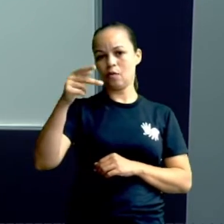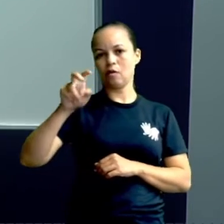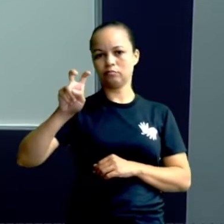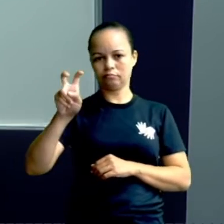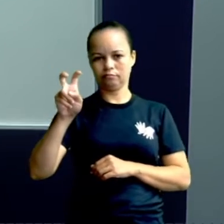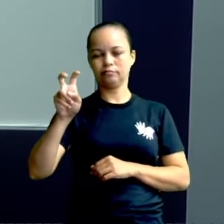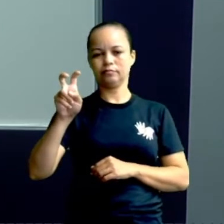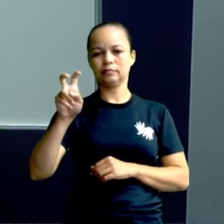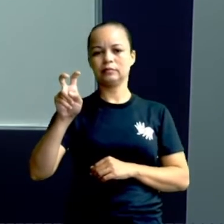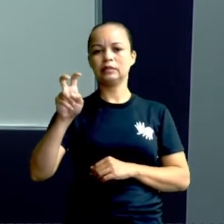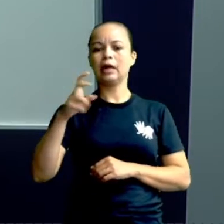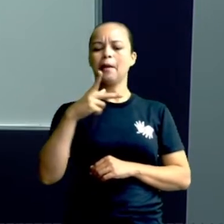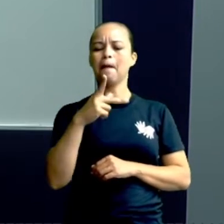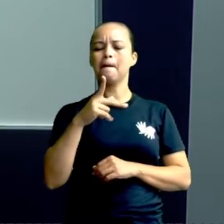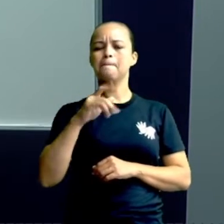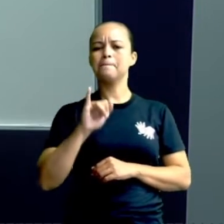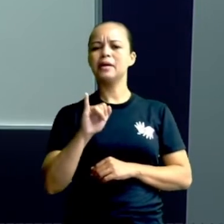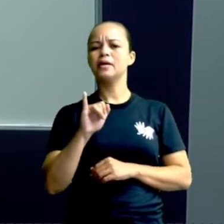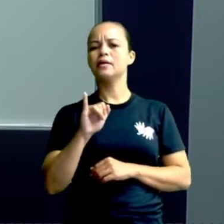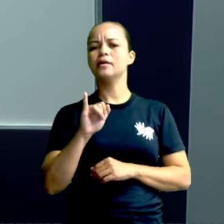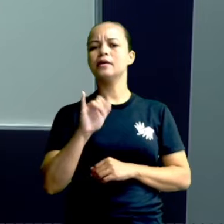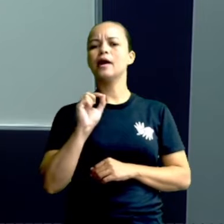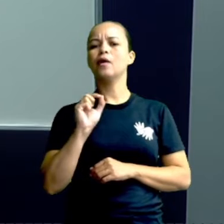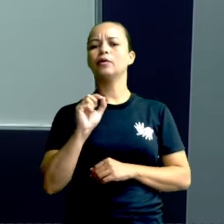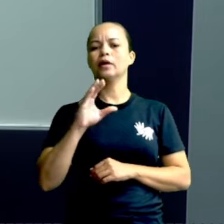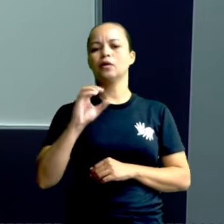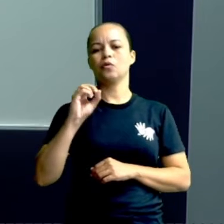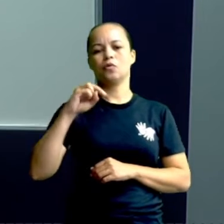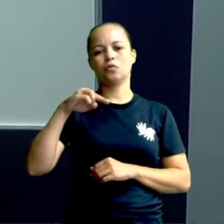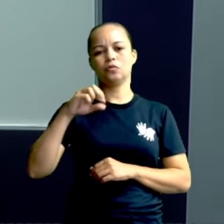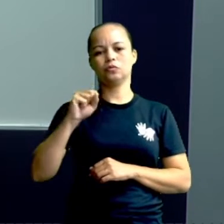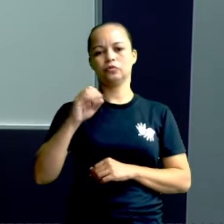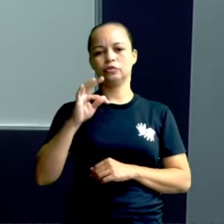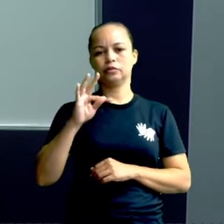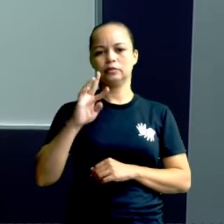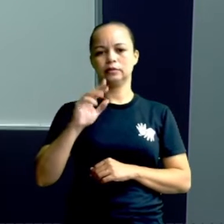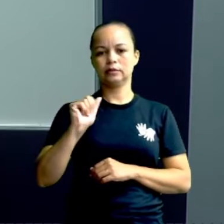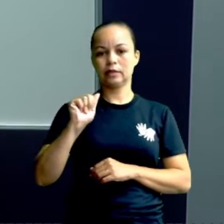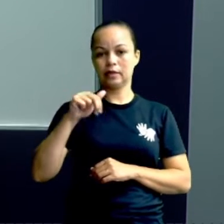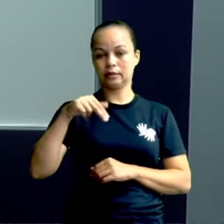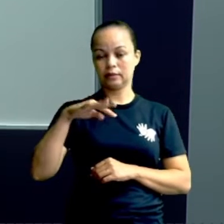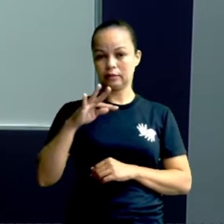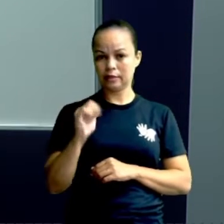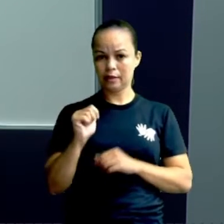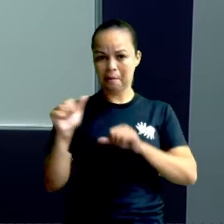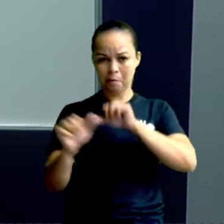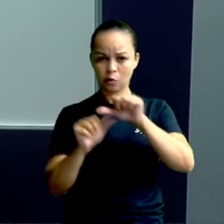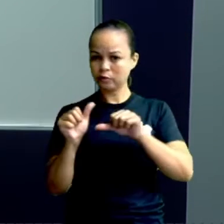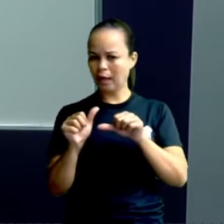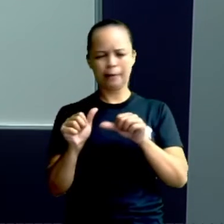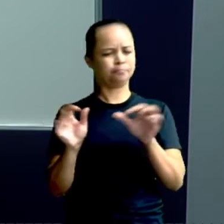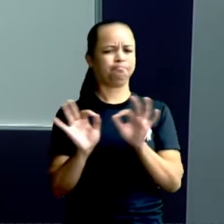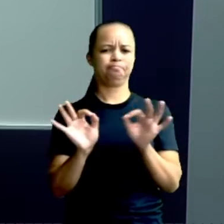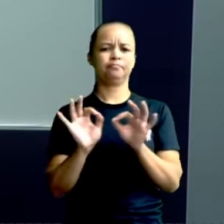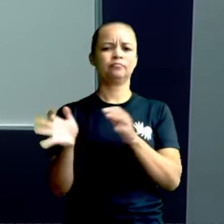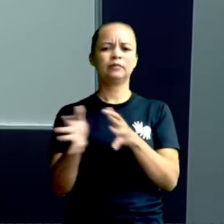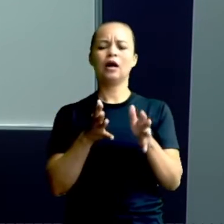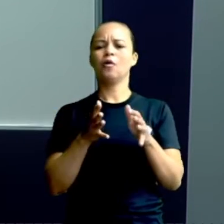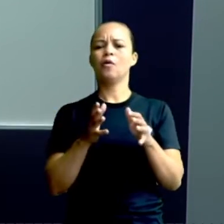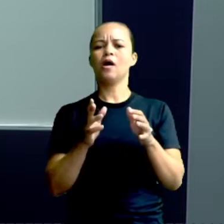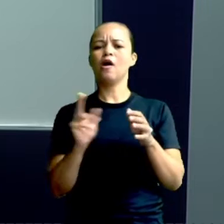5. E π é uma constante, ele não vai mudar. É um valor aproximado